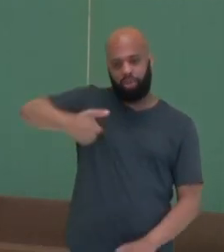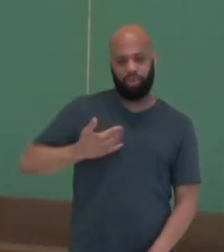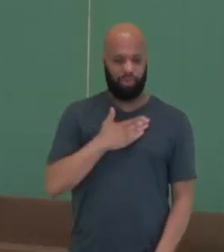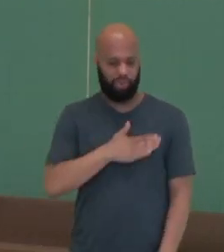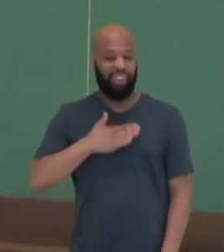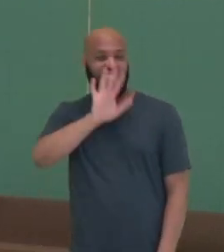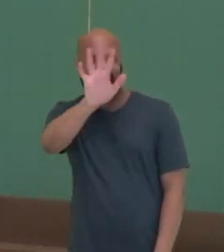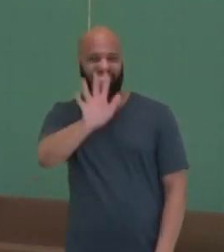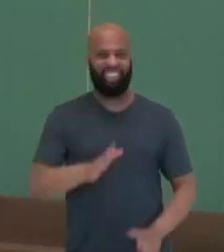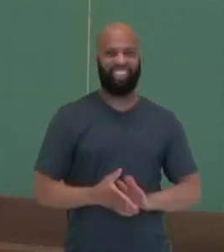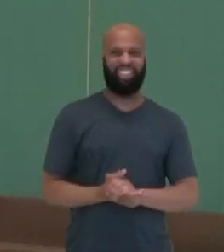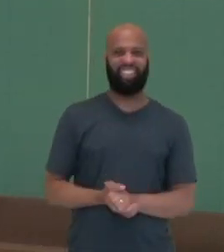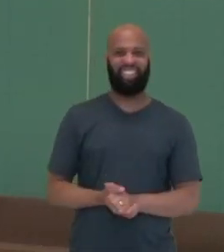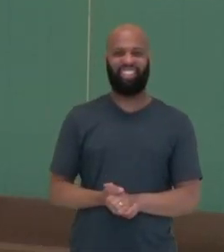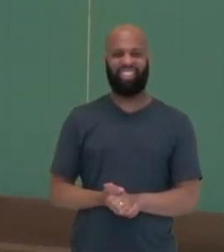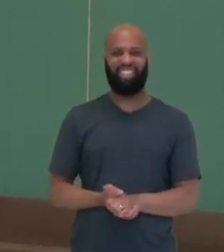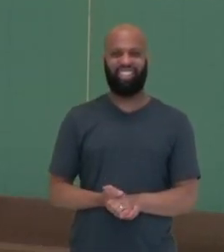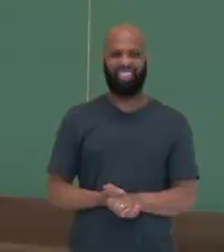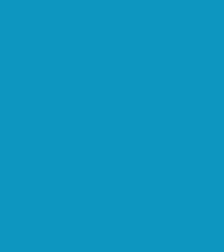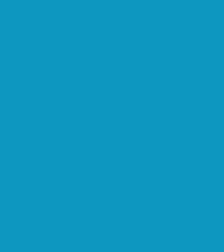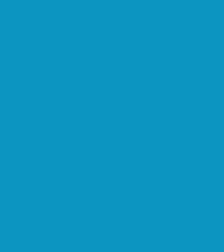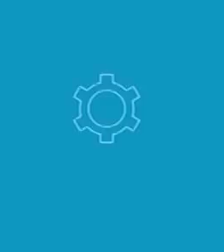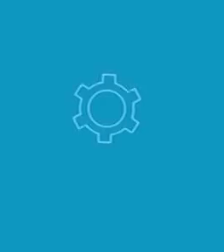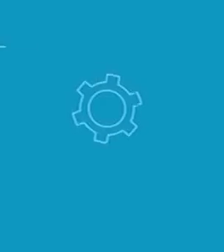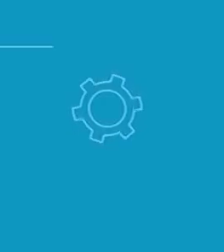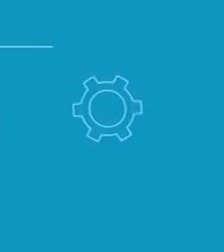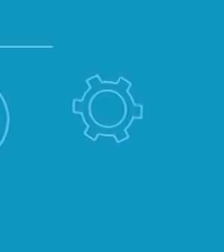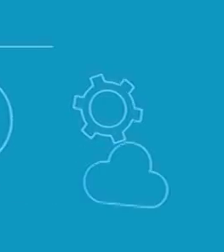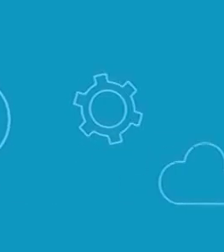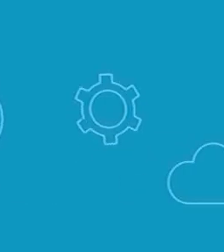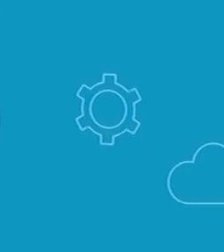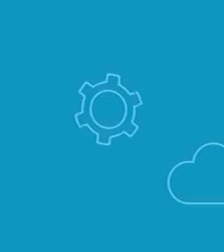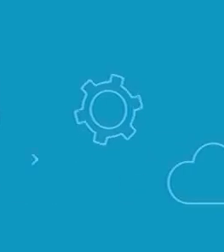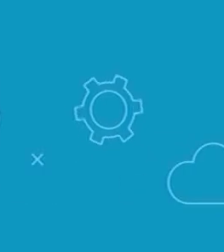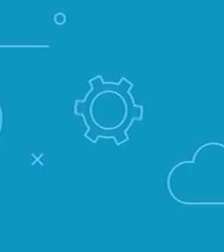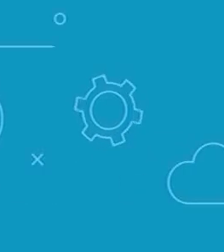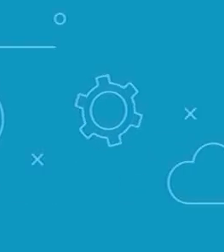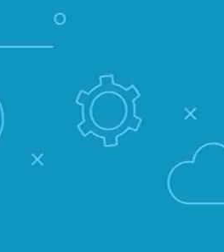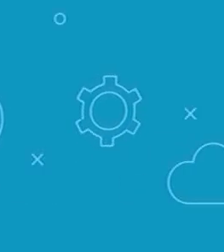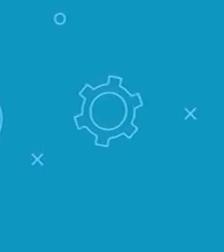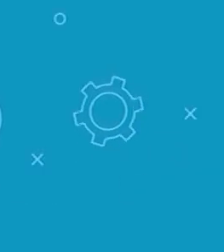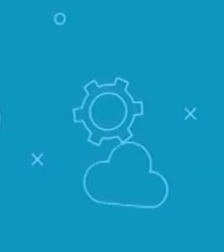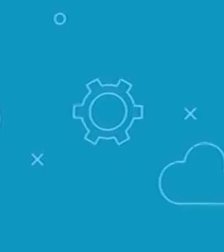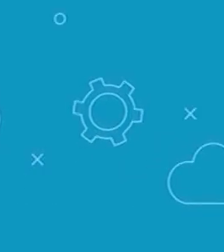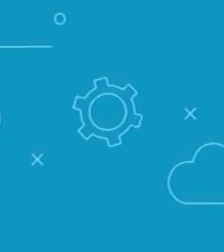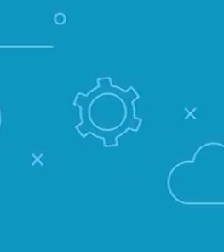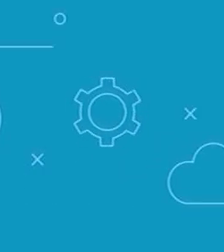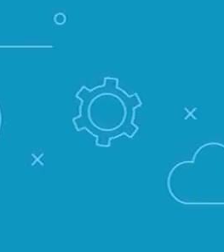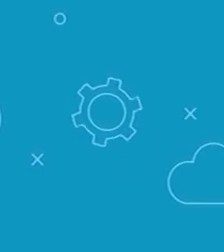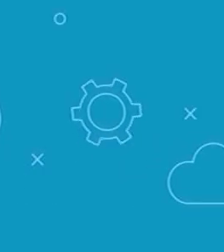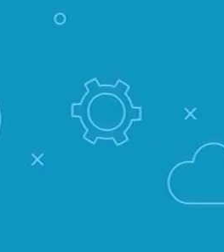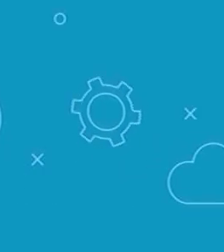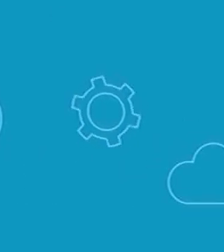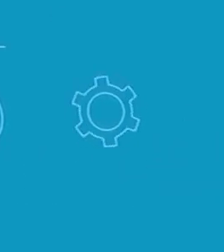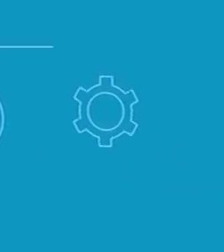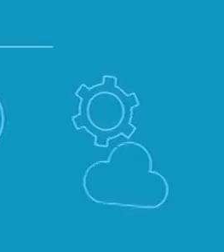tenham gostado e até breve.